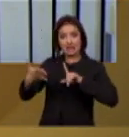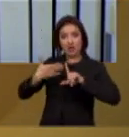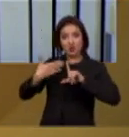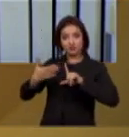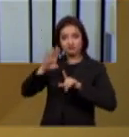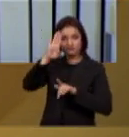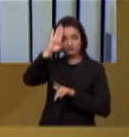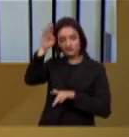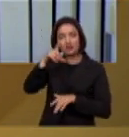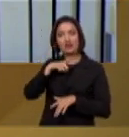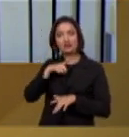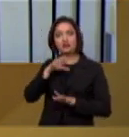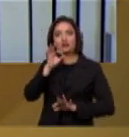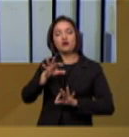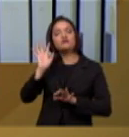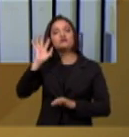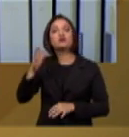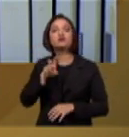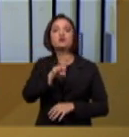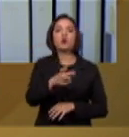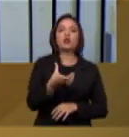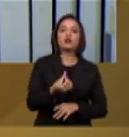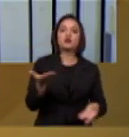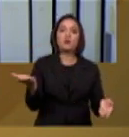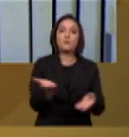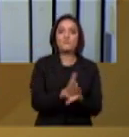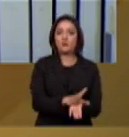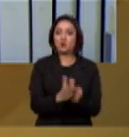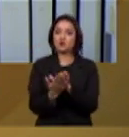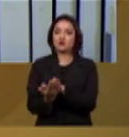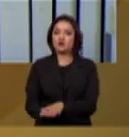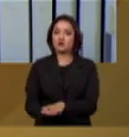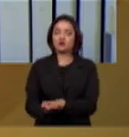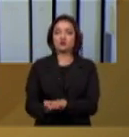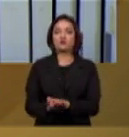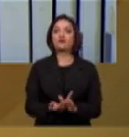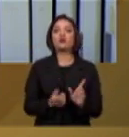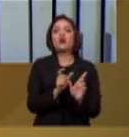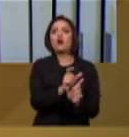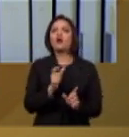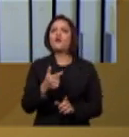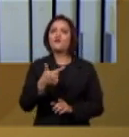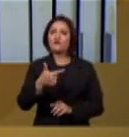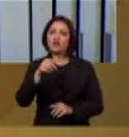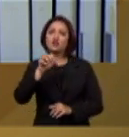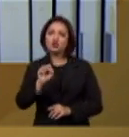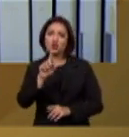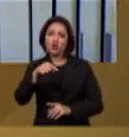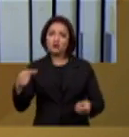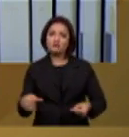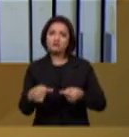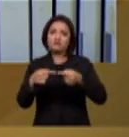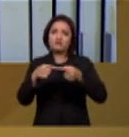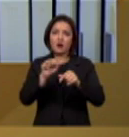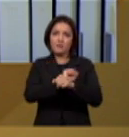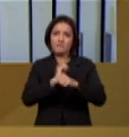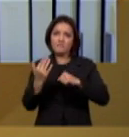videoconferência, julgamos 56 processos, dos quais 28 eram relativos à